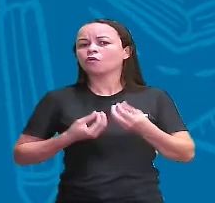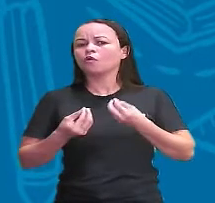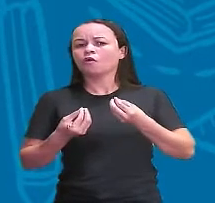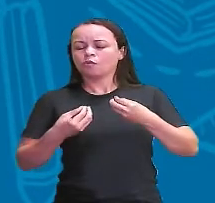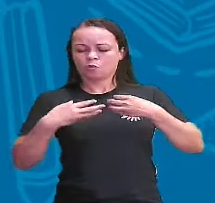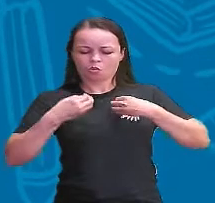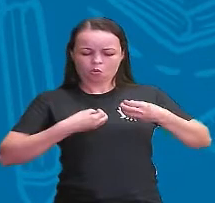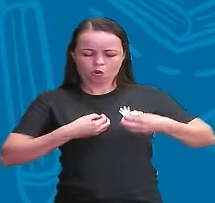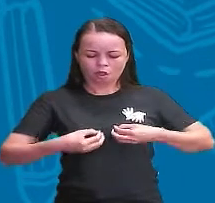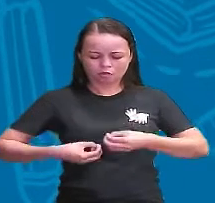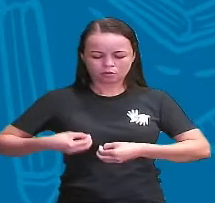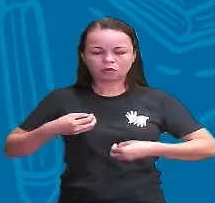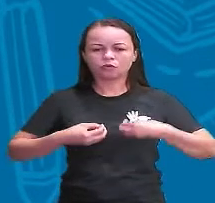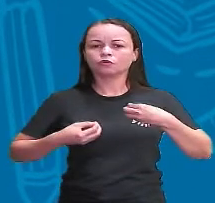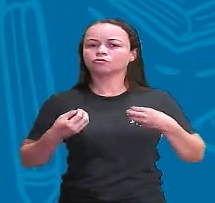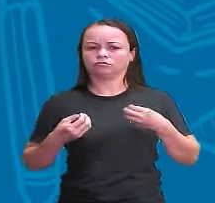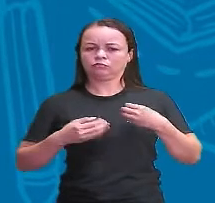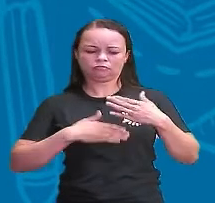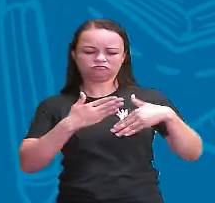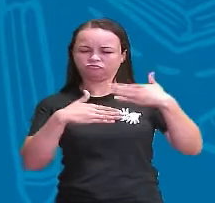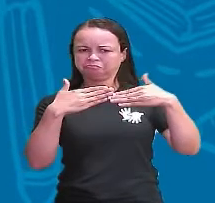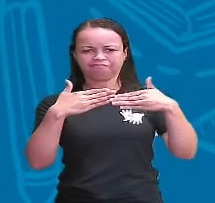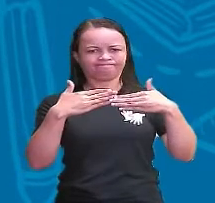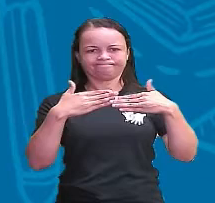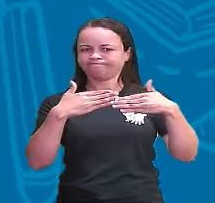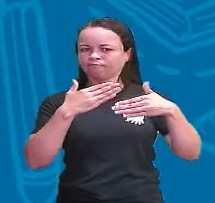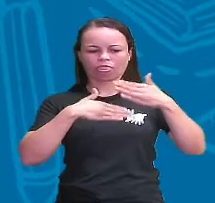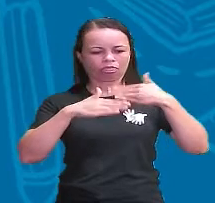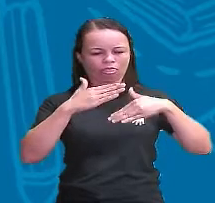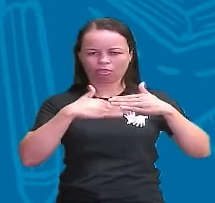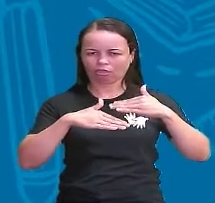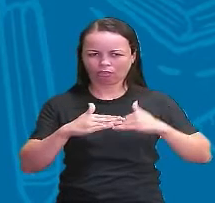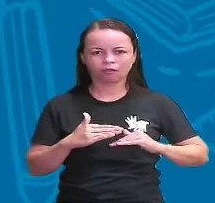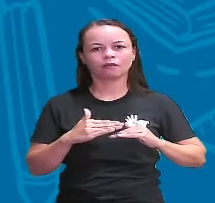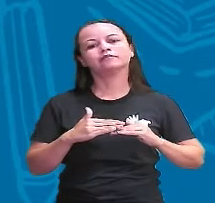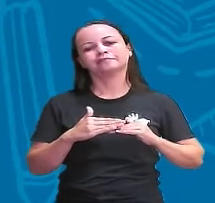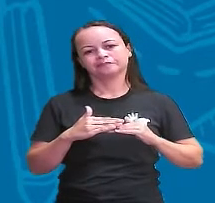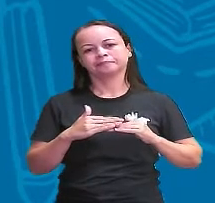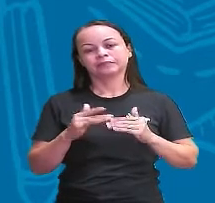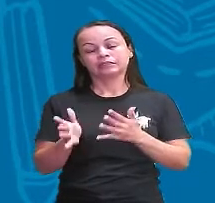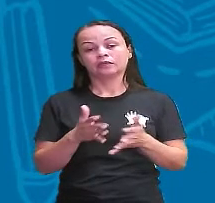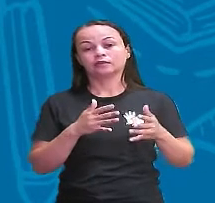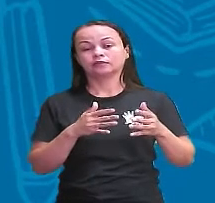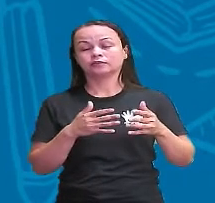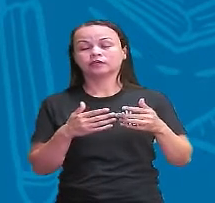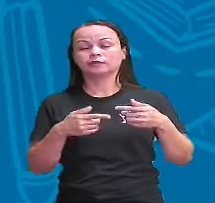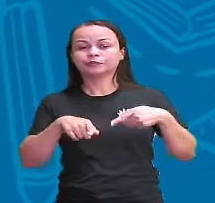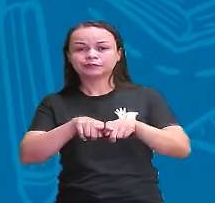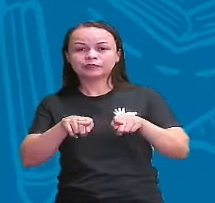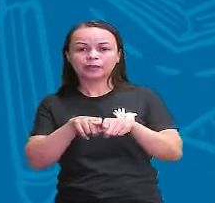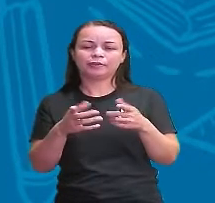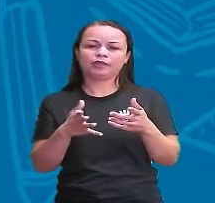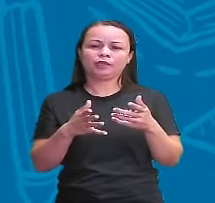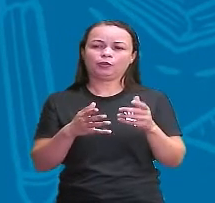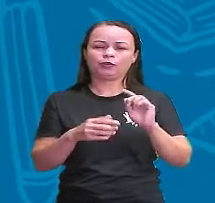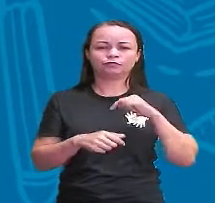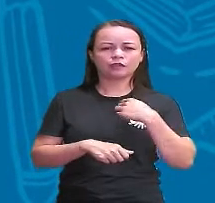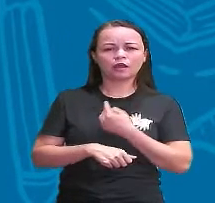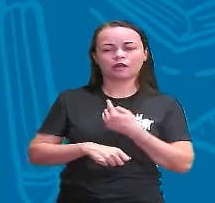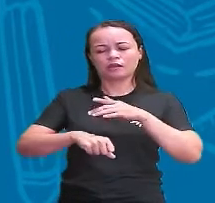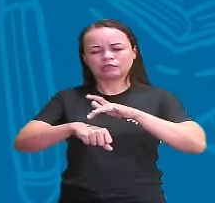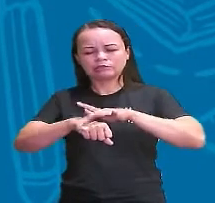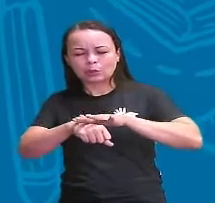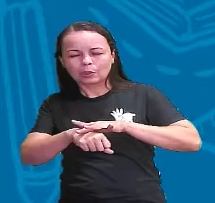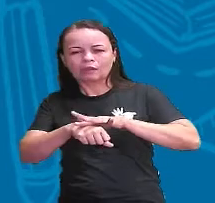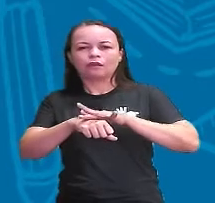órgãos, o nosso organismo, ele não vai funcionar de forma adequada. Muitas vezes também quando a gente adoece, a